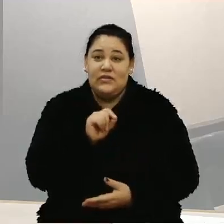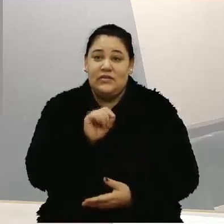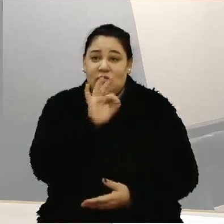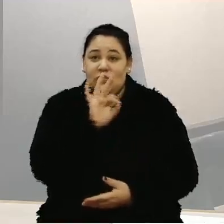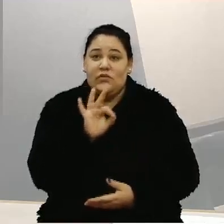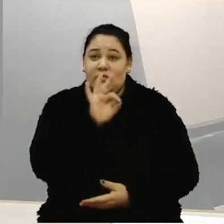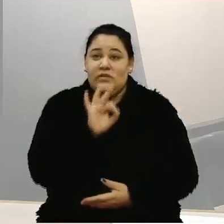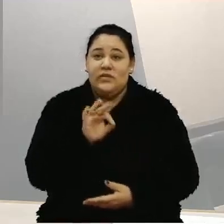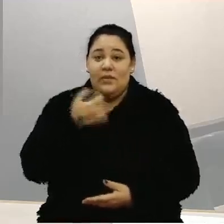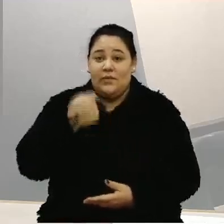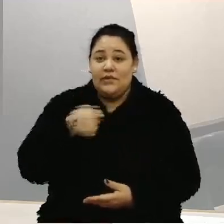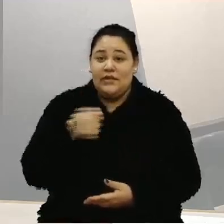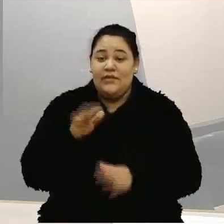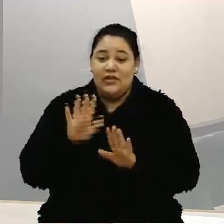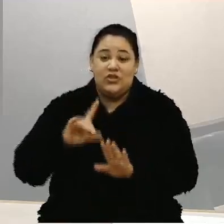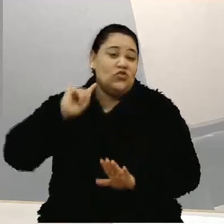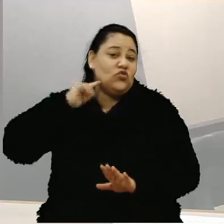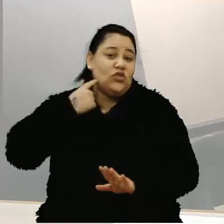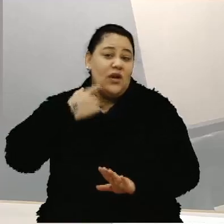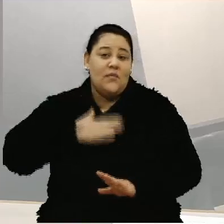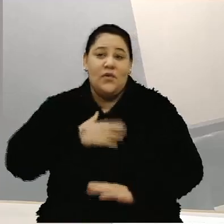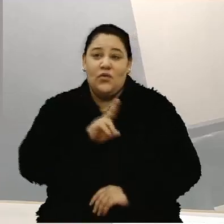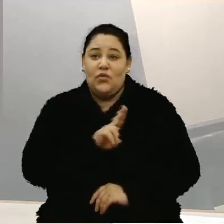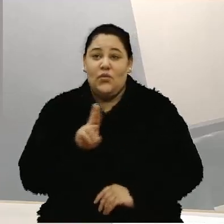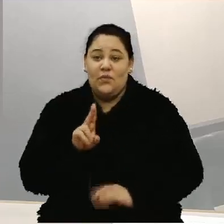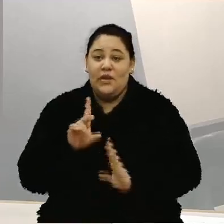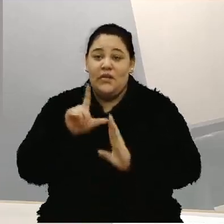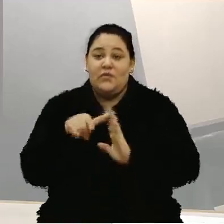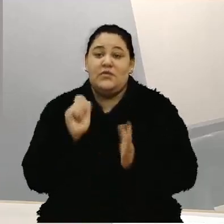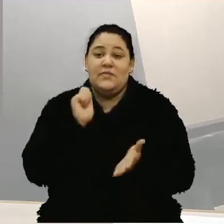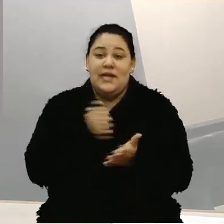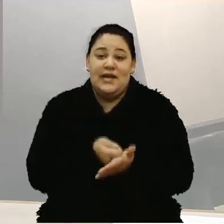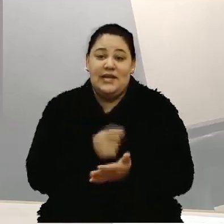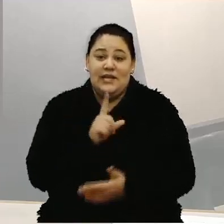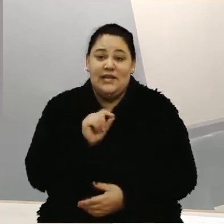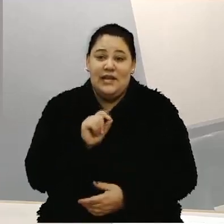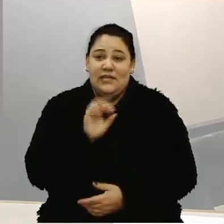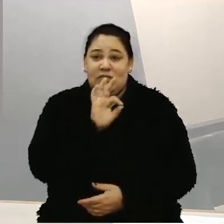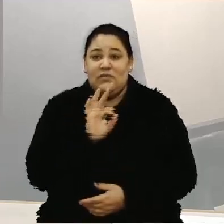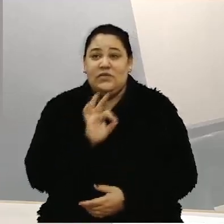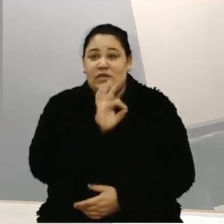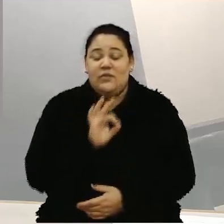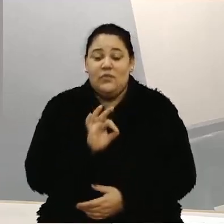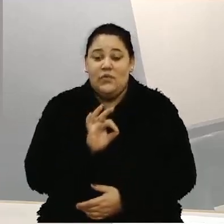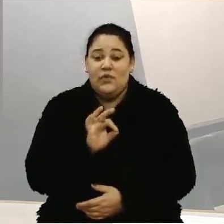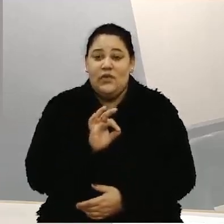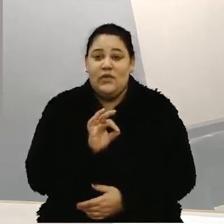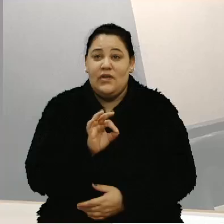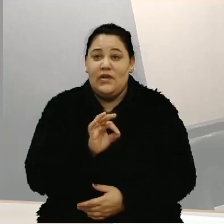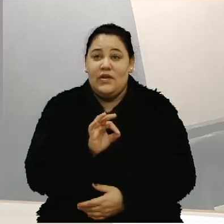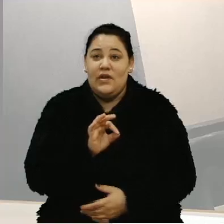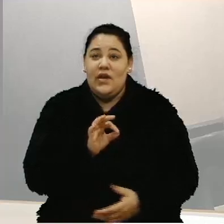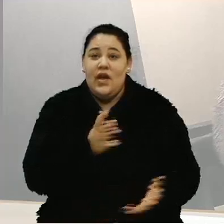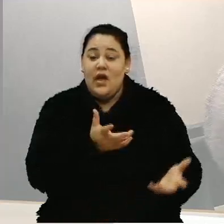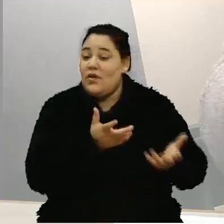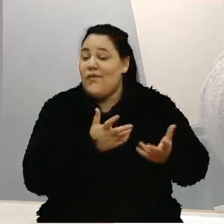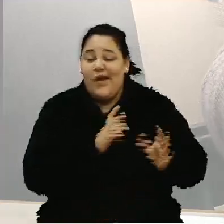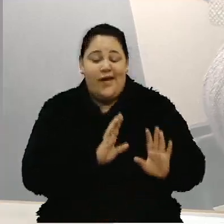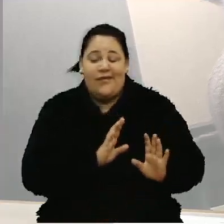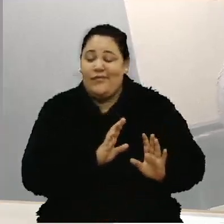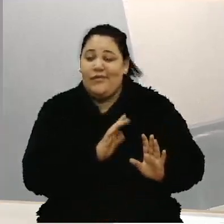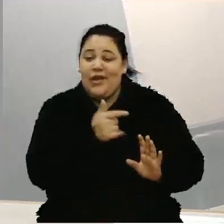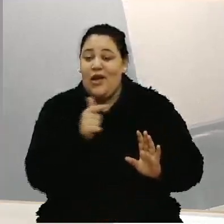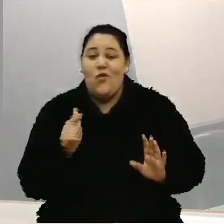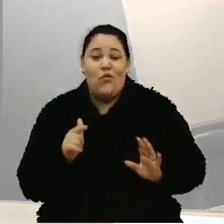nome. Então, para depois pagar só 10%. Aí eu não quero que as outras famílias sofram, os futuros